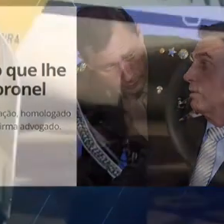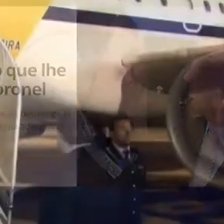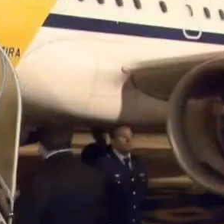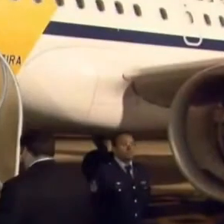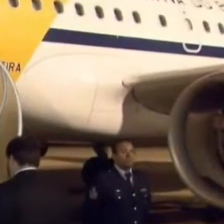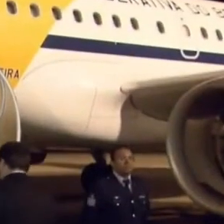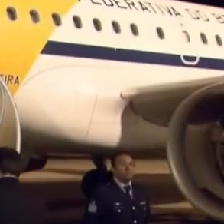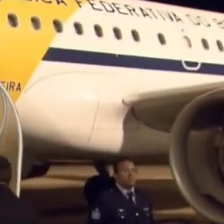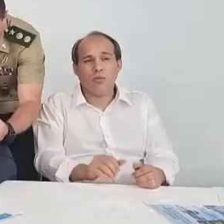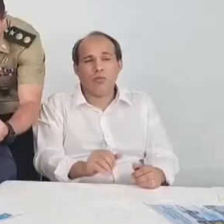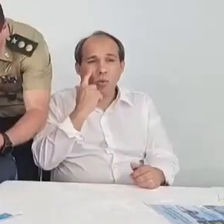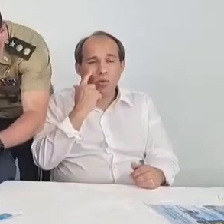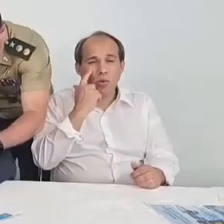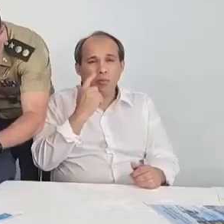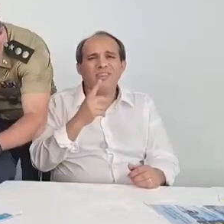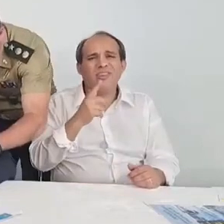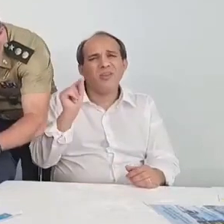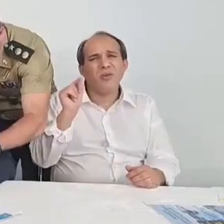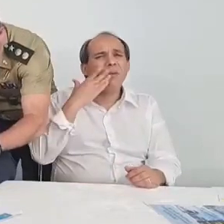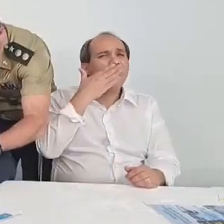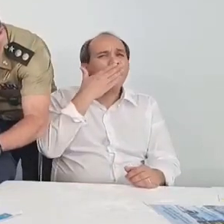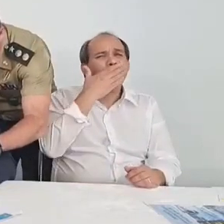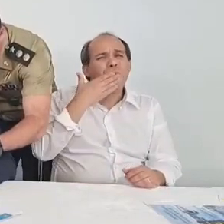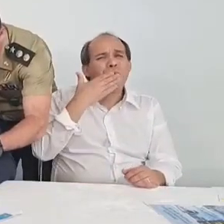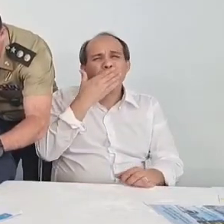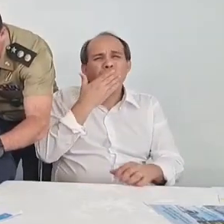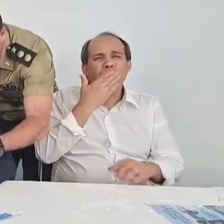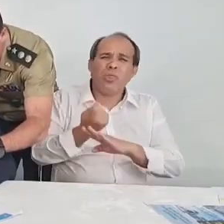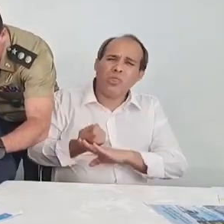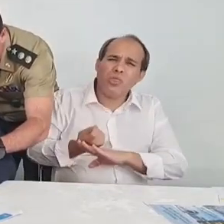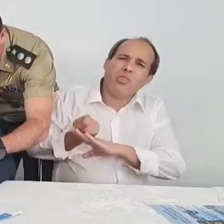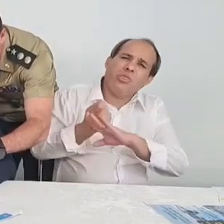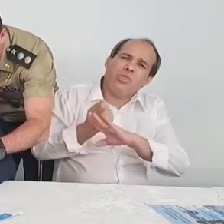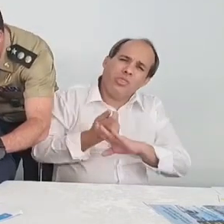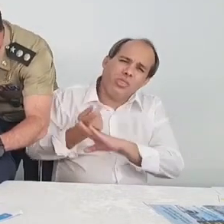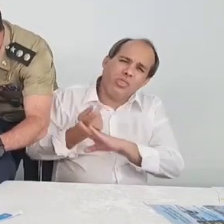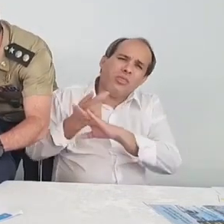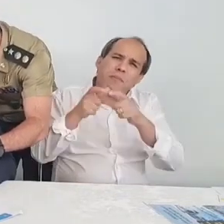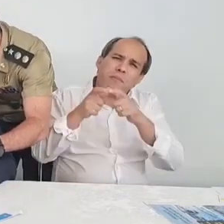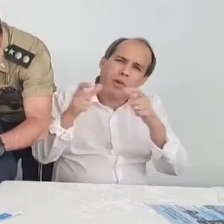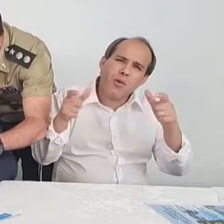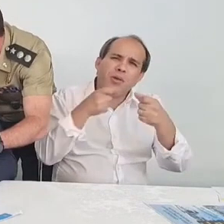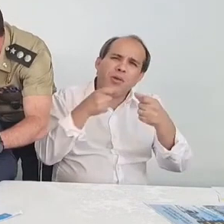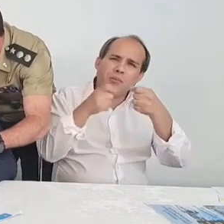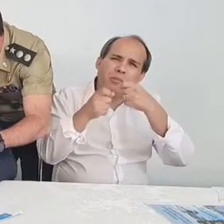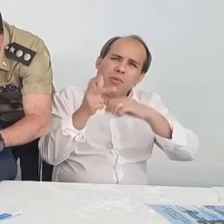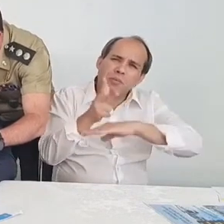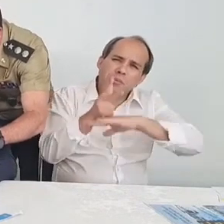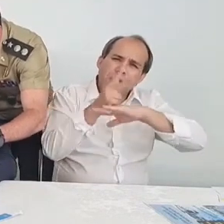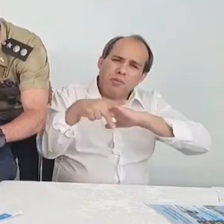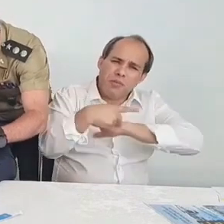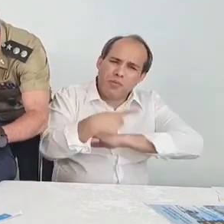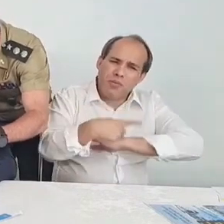sem pestanejar né não pode mais invocar e a garantia constitucional de silêncio é sem que sem que